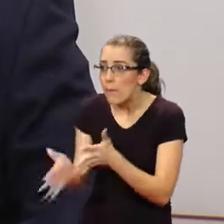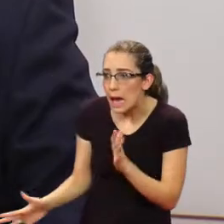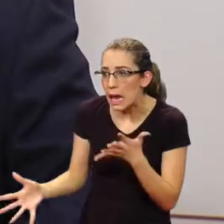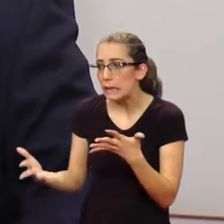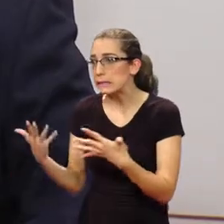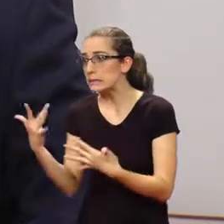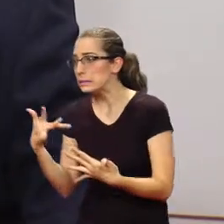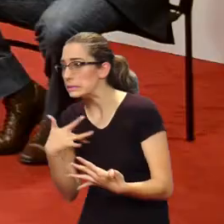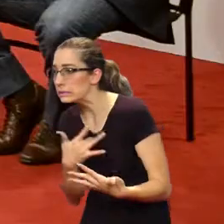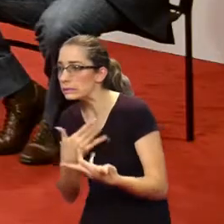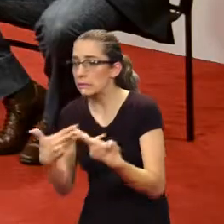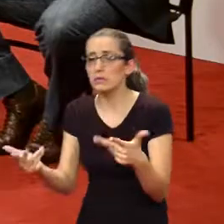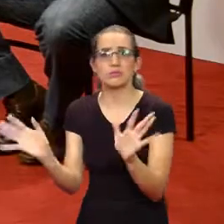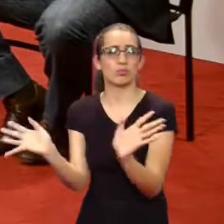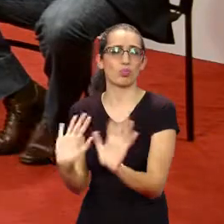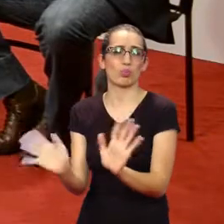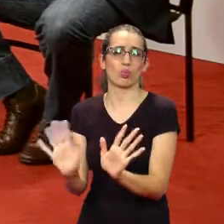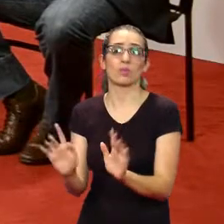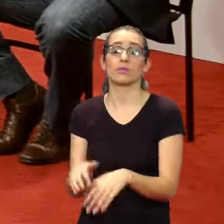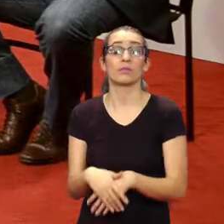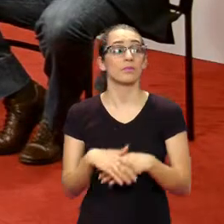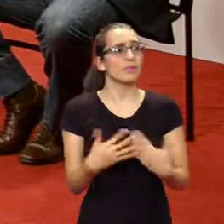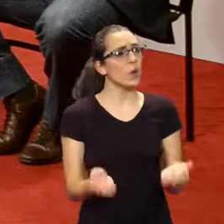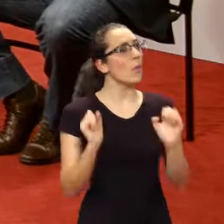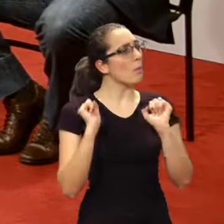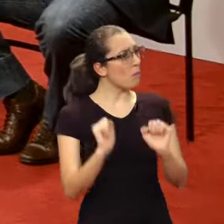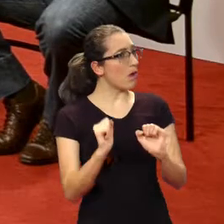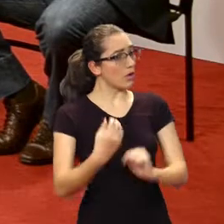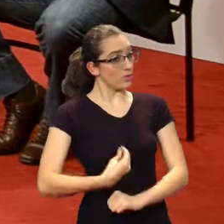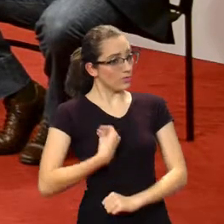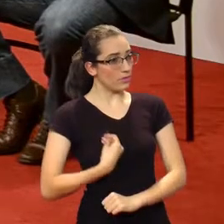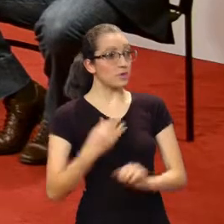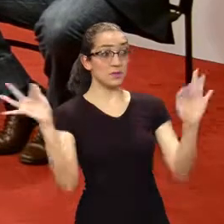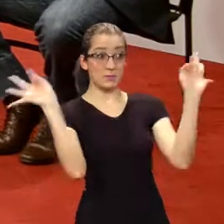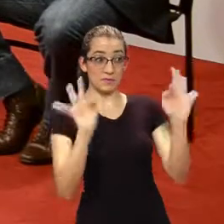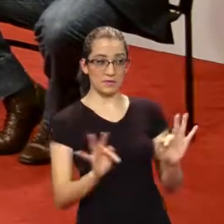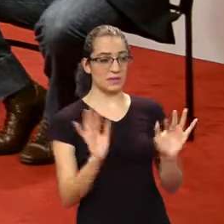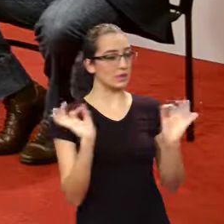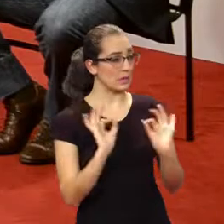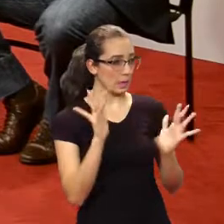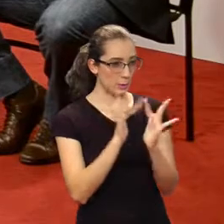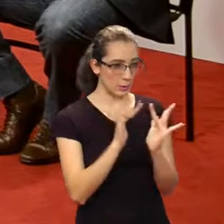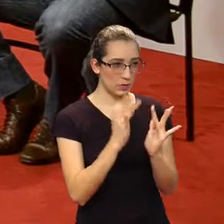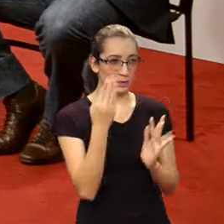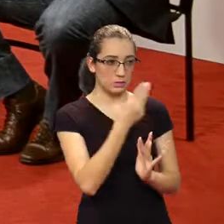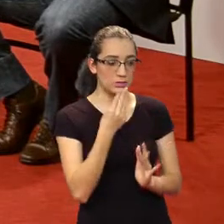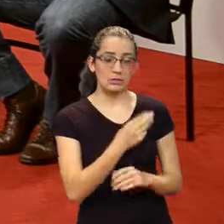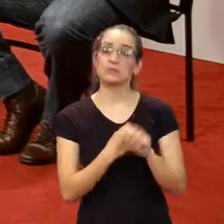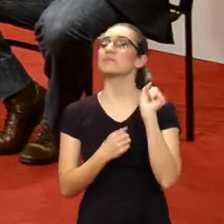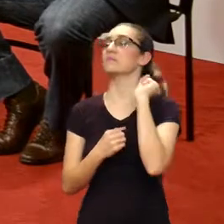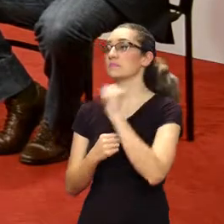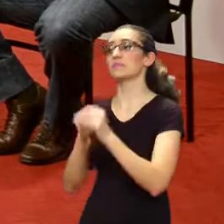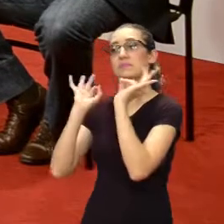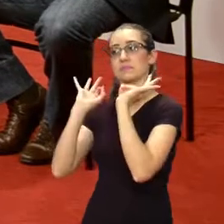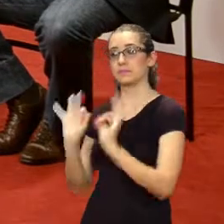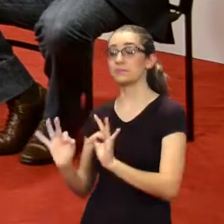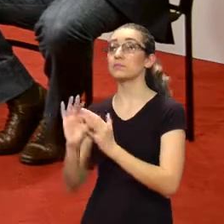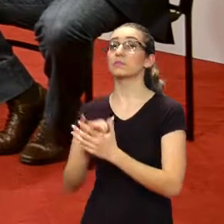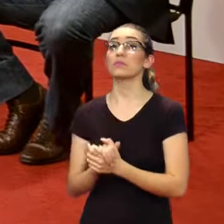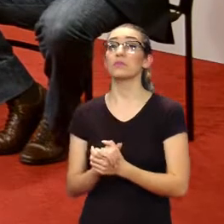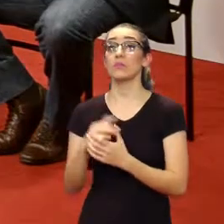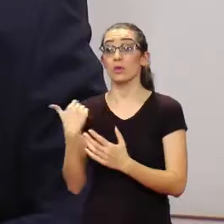nutricional significativa. Ou seja, a criança pode viver feliz, sem saudável, açúcar. sem açúcar. Exatamente, isso aí. E no momento em que a gente faz